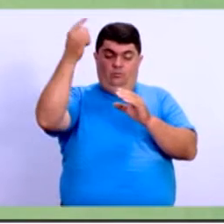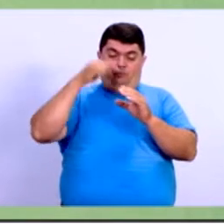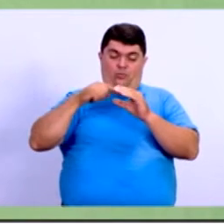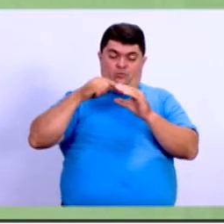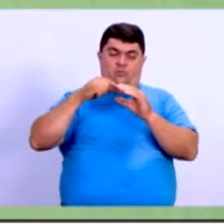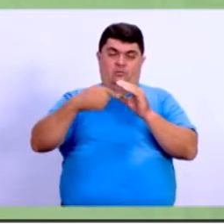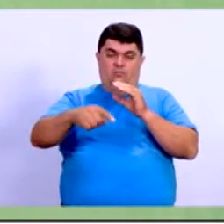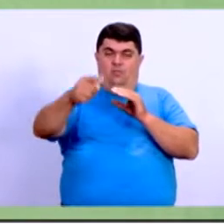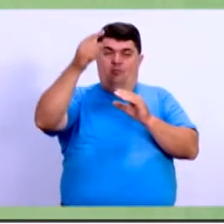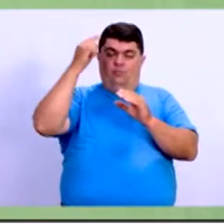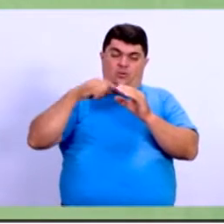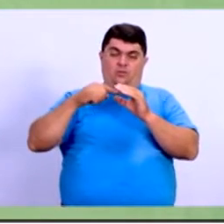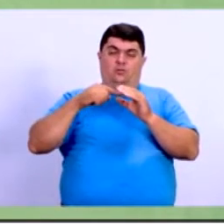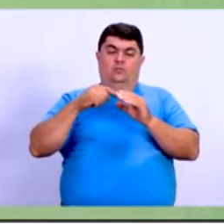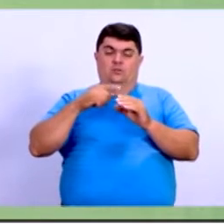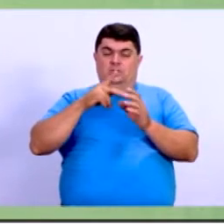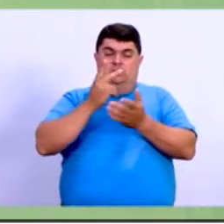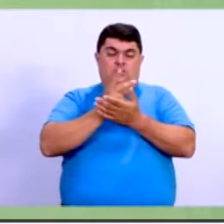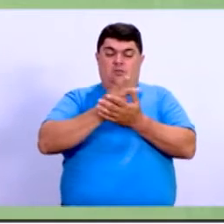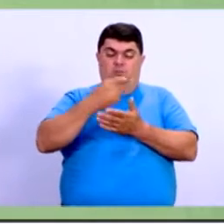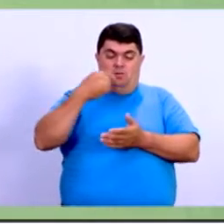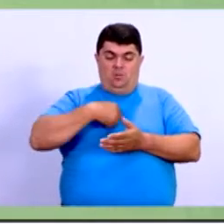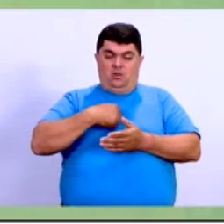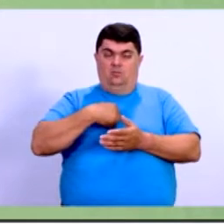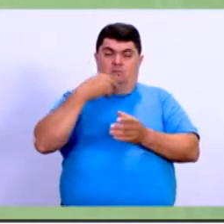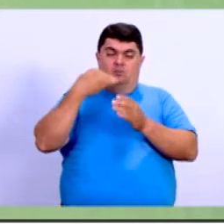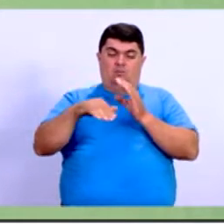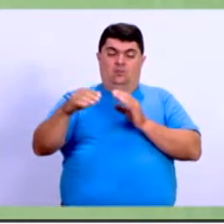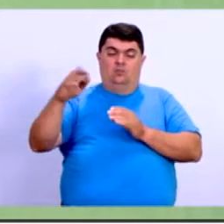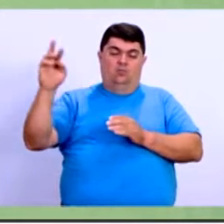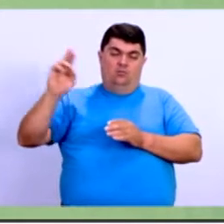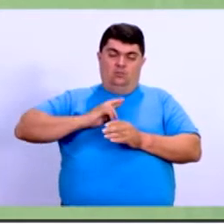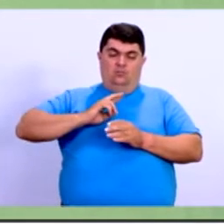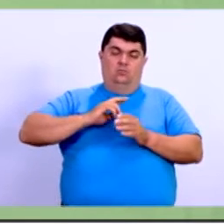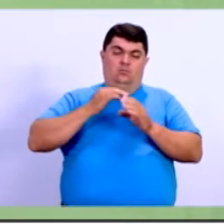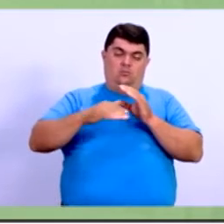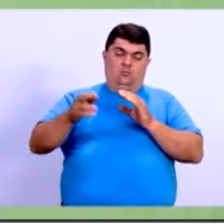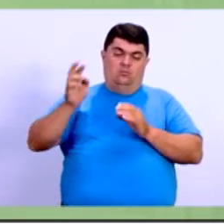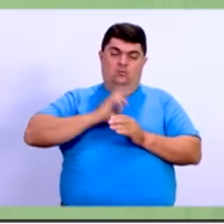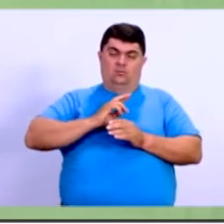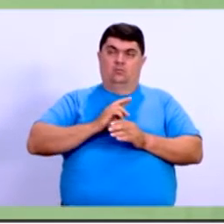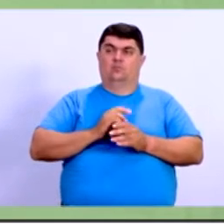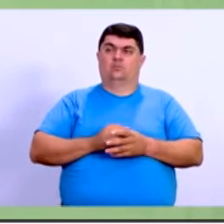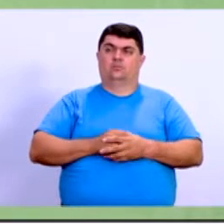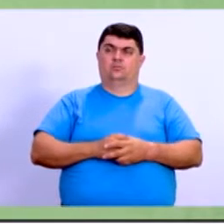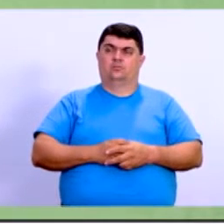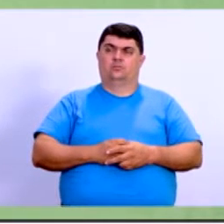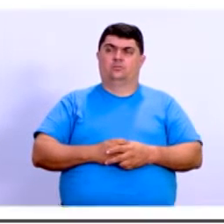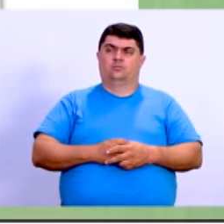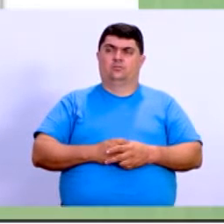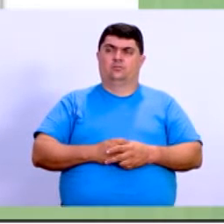objeto que solicita uma operação para a própria classe.